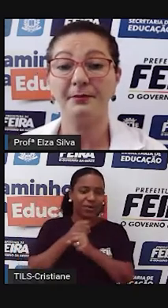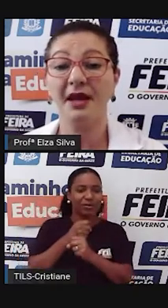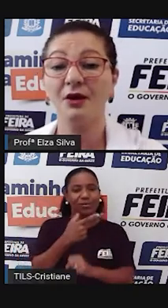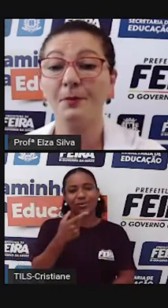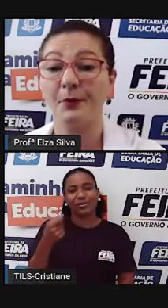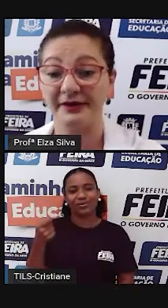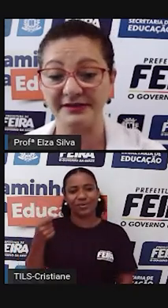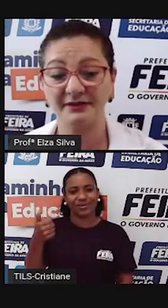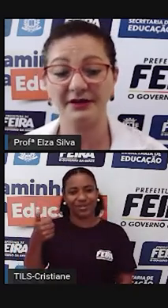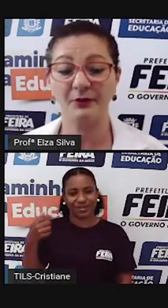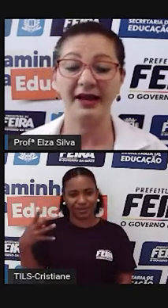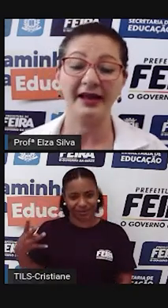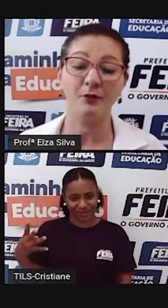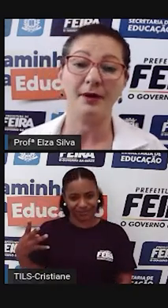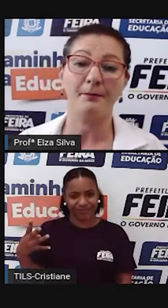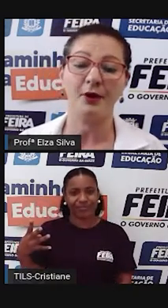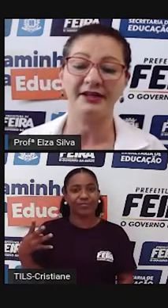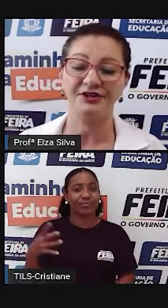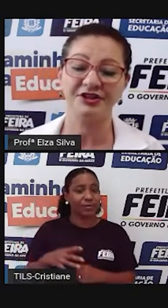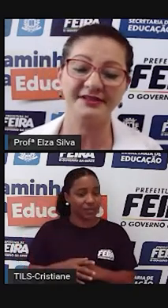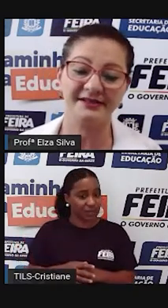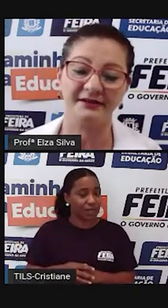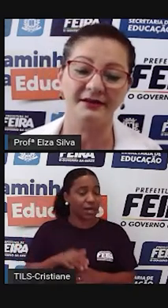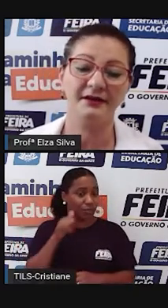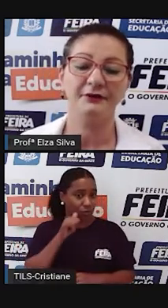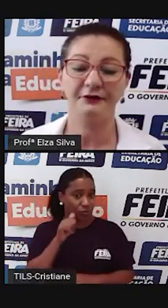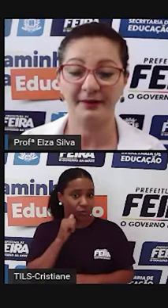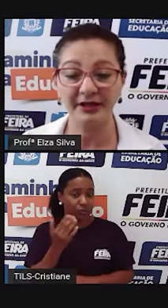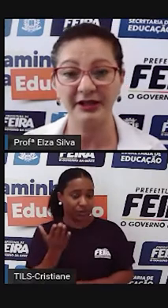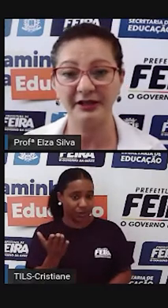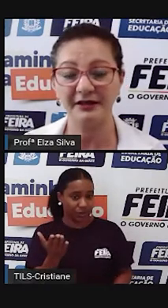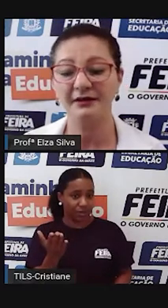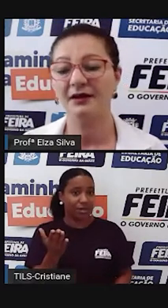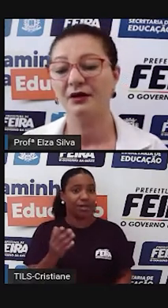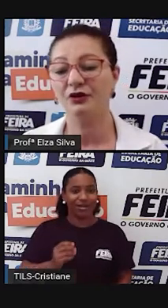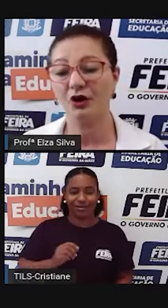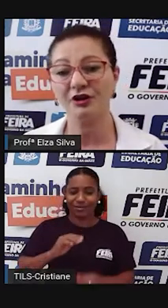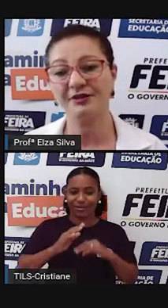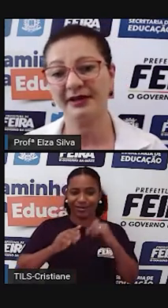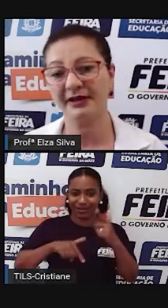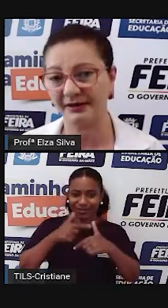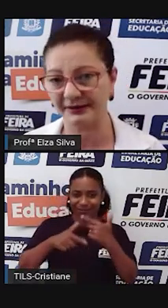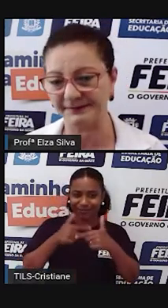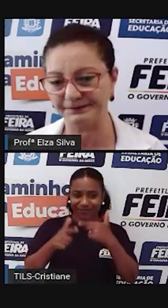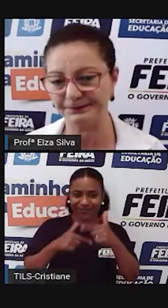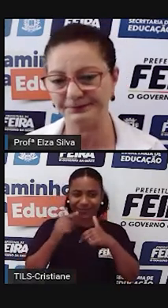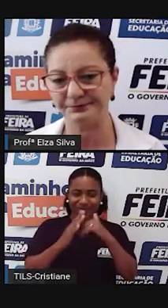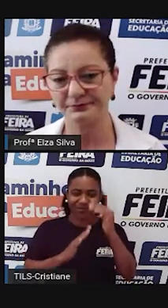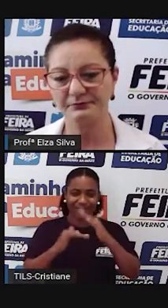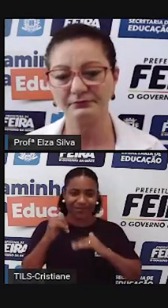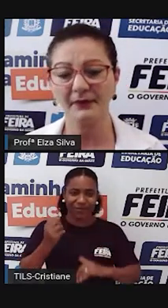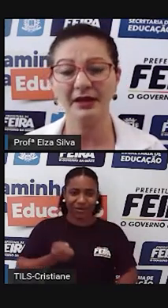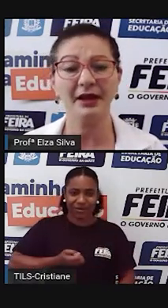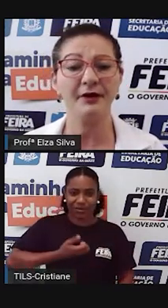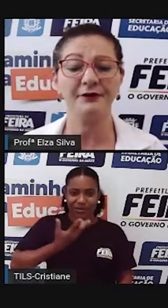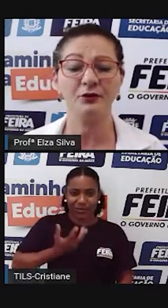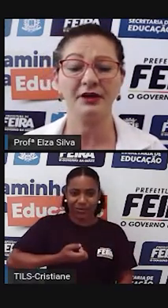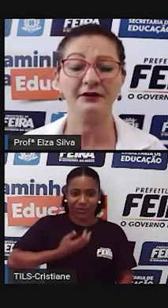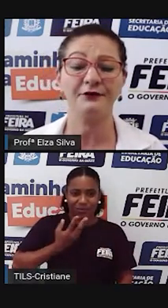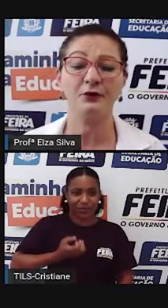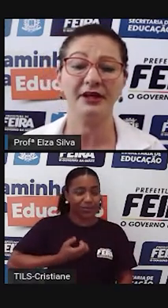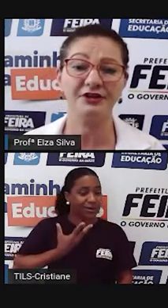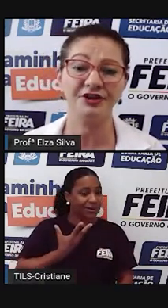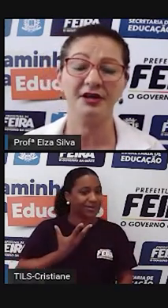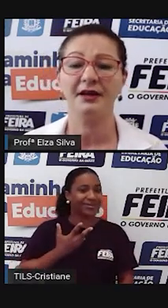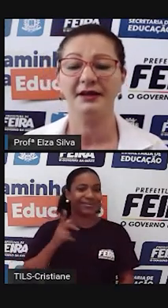a female poet. Então, ela é uma poetisa feminina norte-americana. E é uma